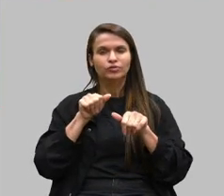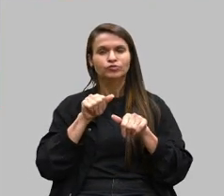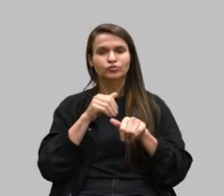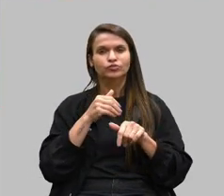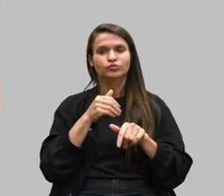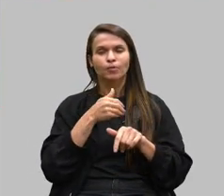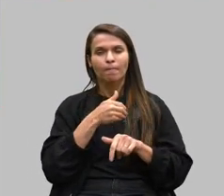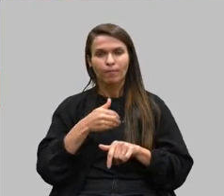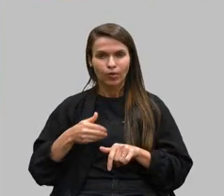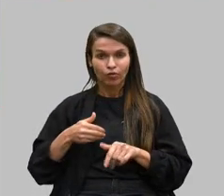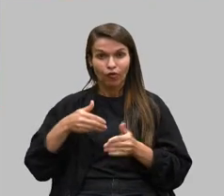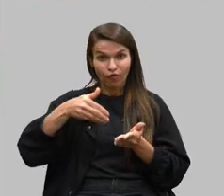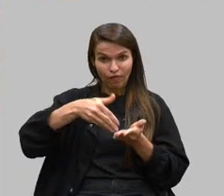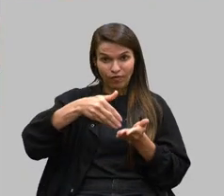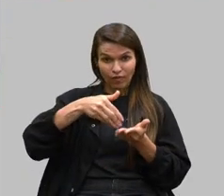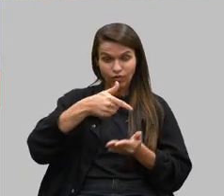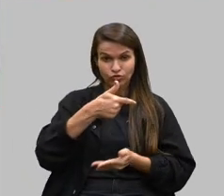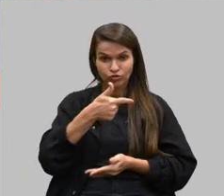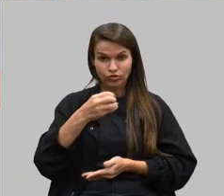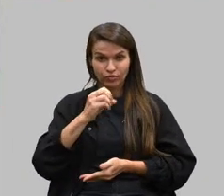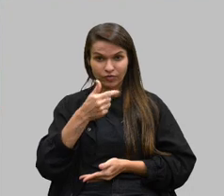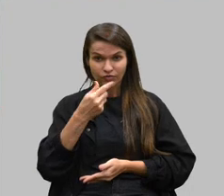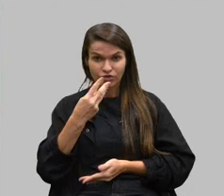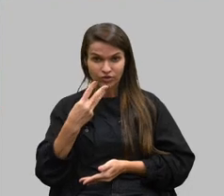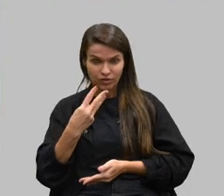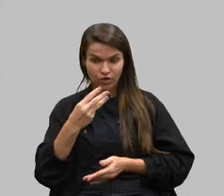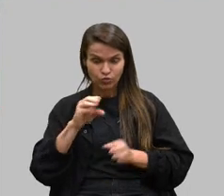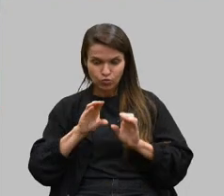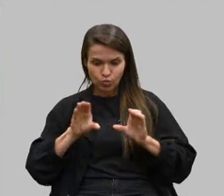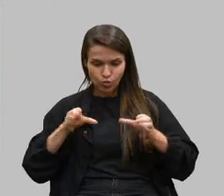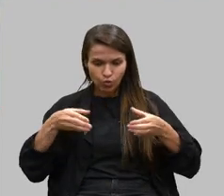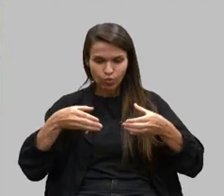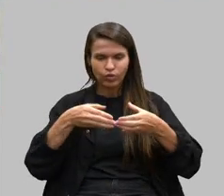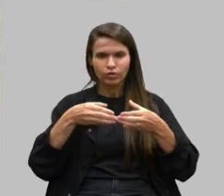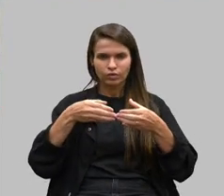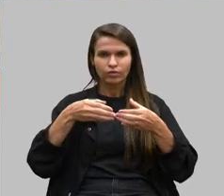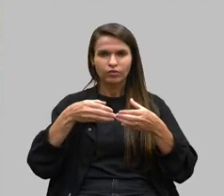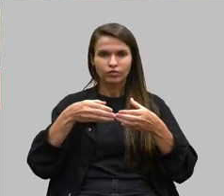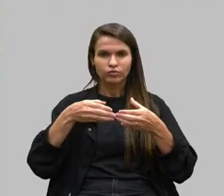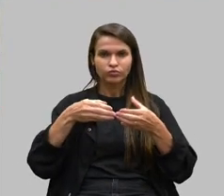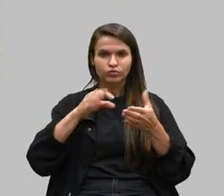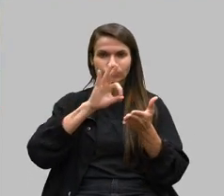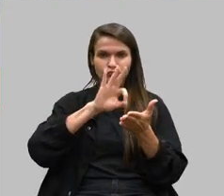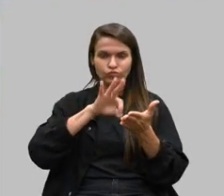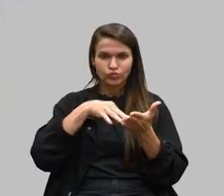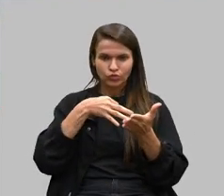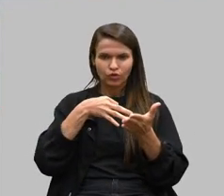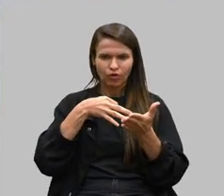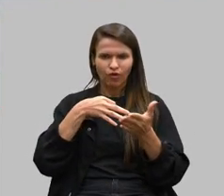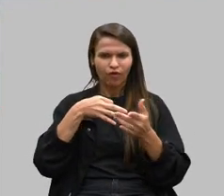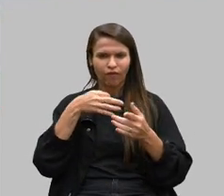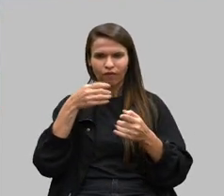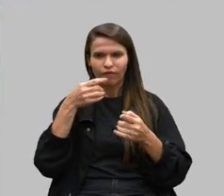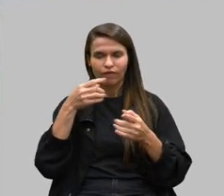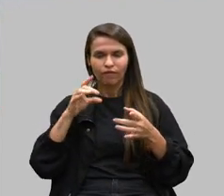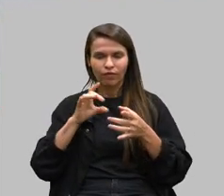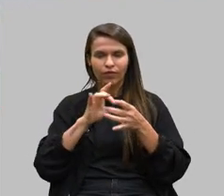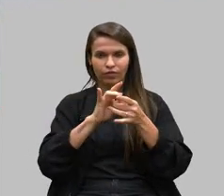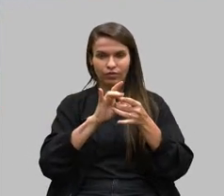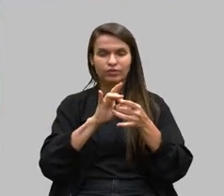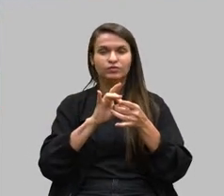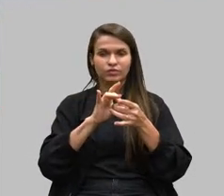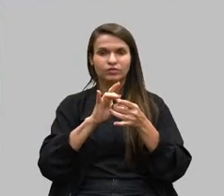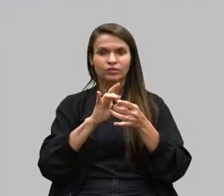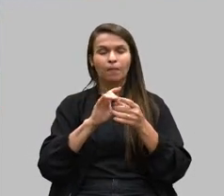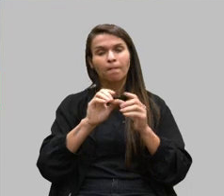no final de 2023 o congresso derrubou o veto não só da vinculação mas derrubou vetos que podem